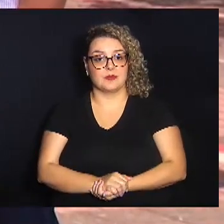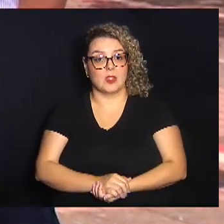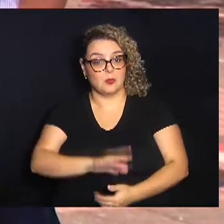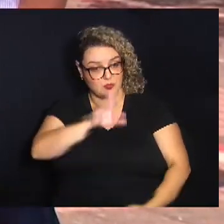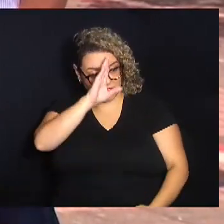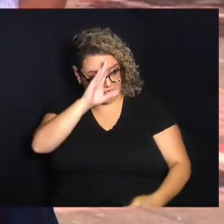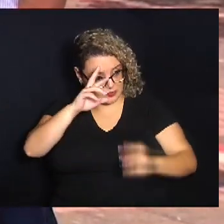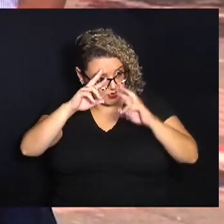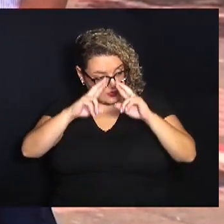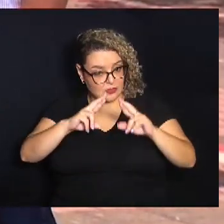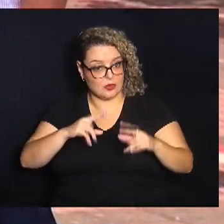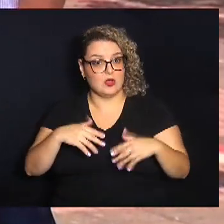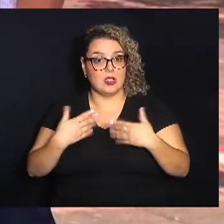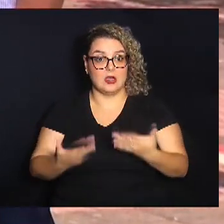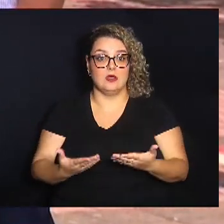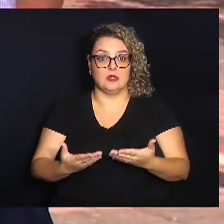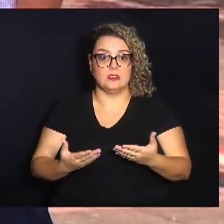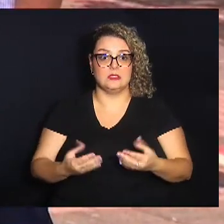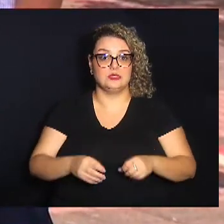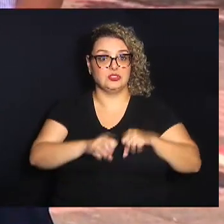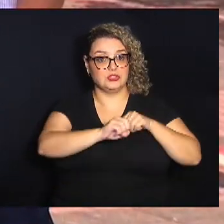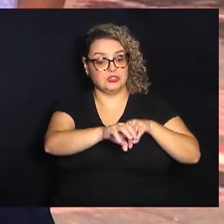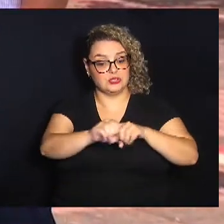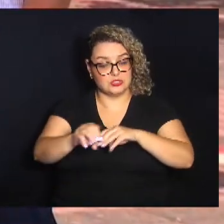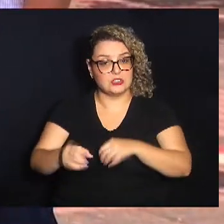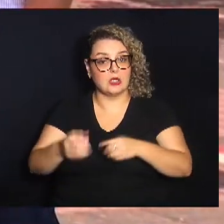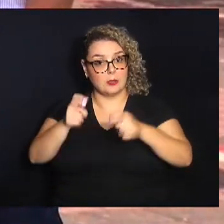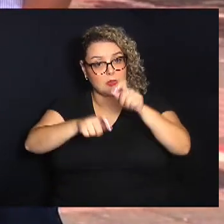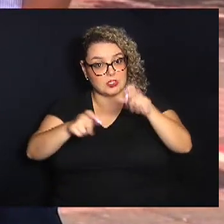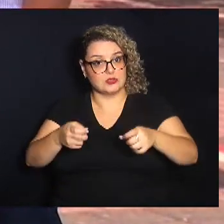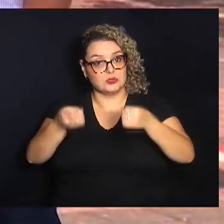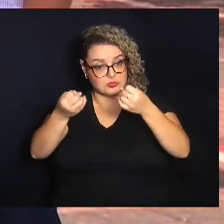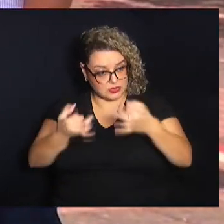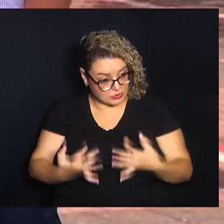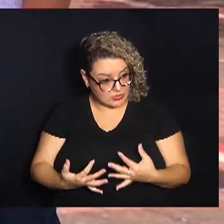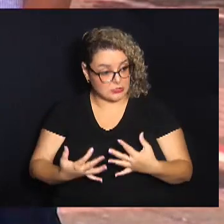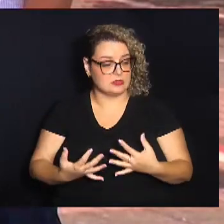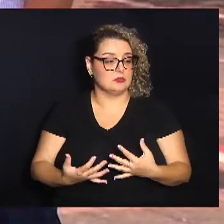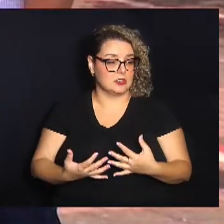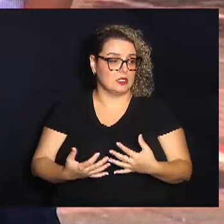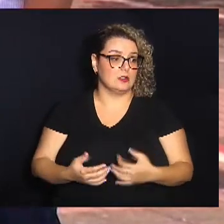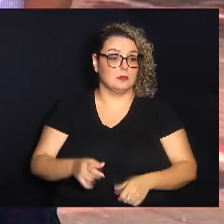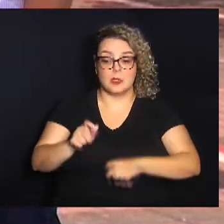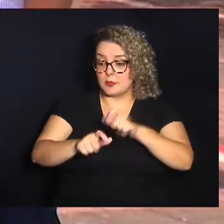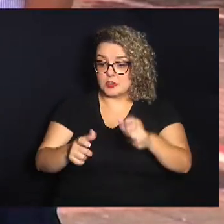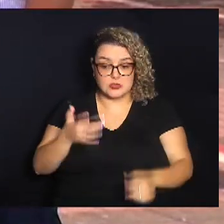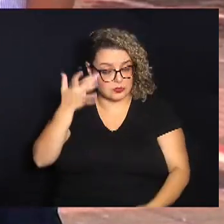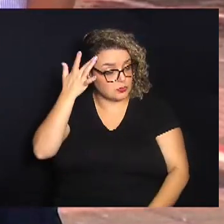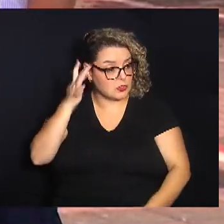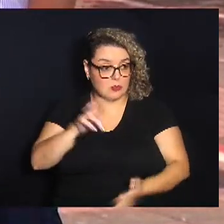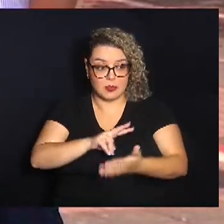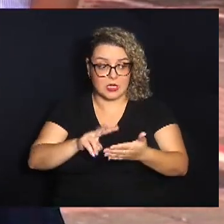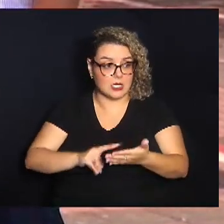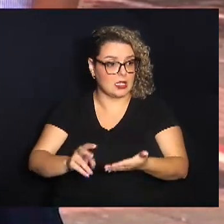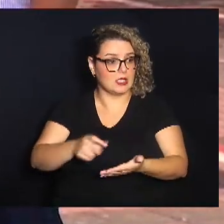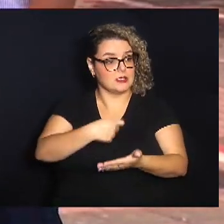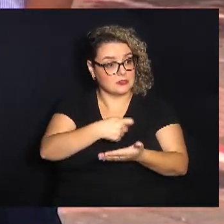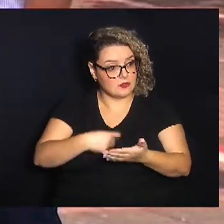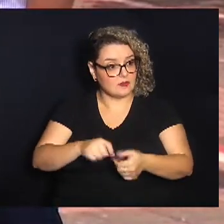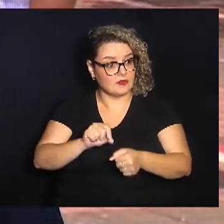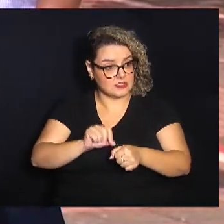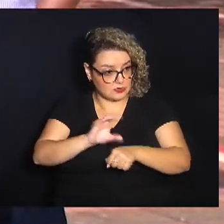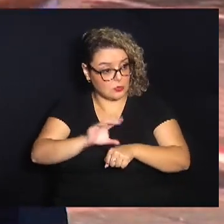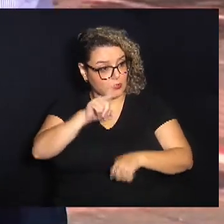O fato de você estar dando aulas e instruindo pessoas que não tiveram oportunidade de poder ler, poder fazer um curso, é um